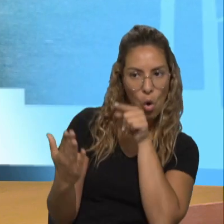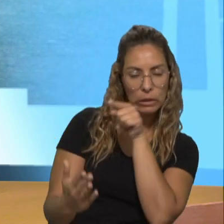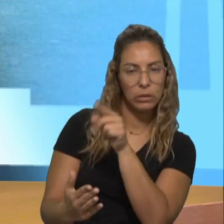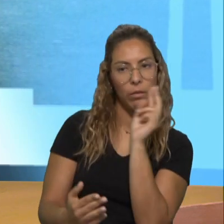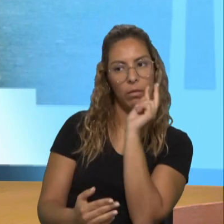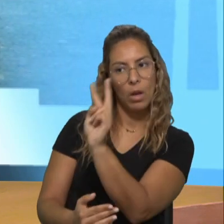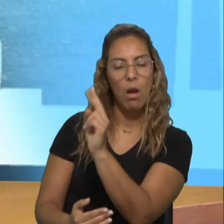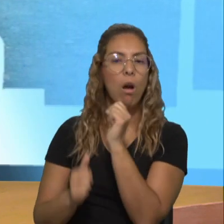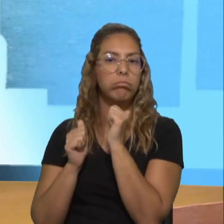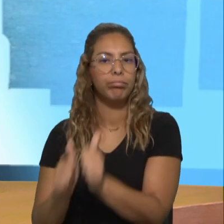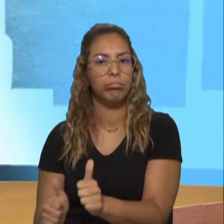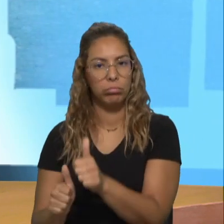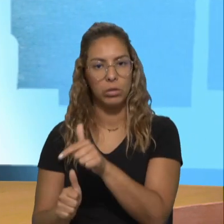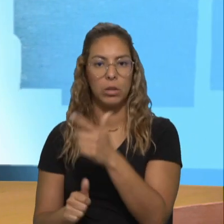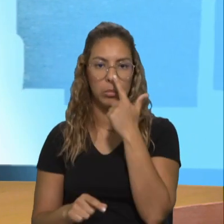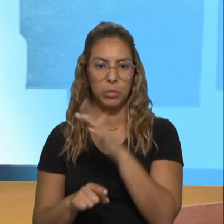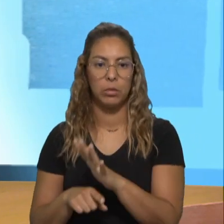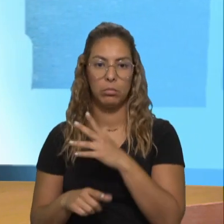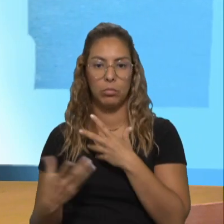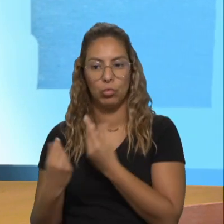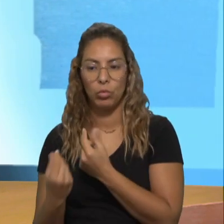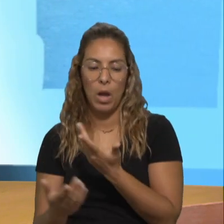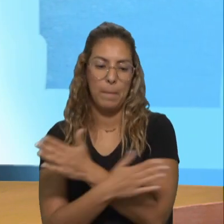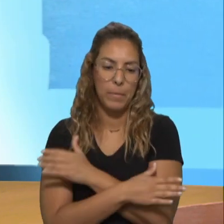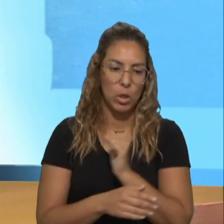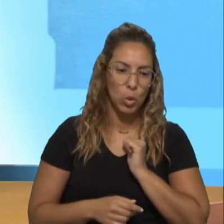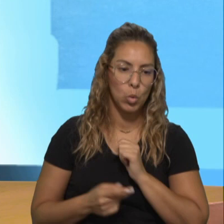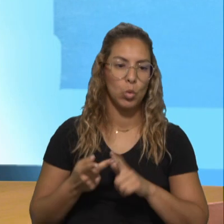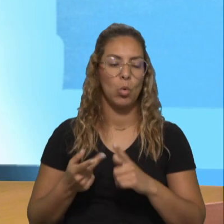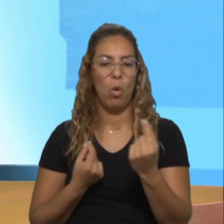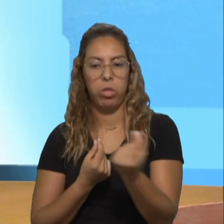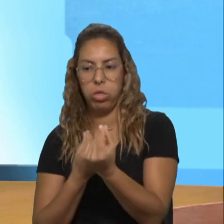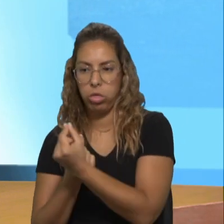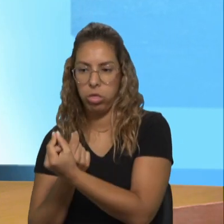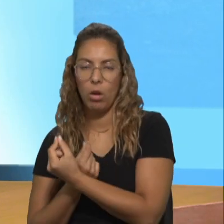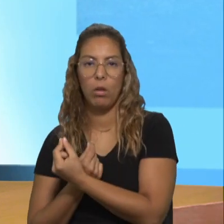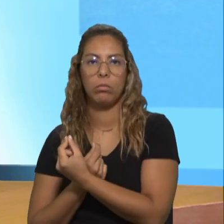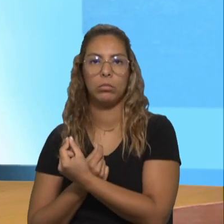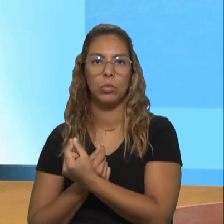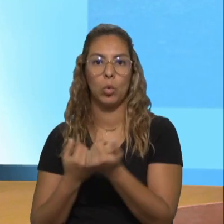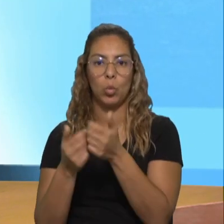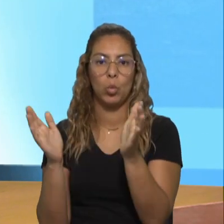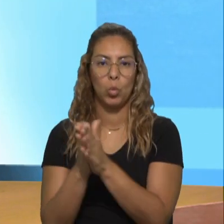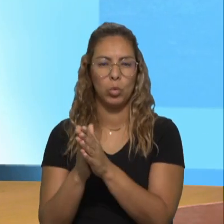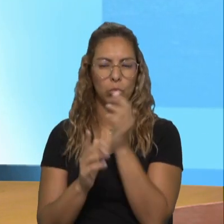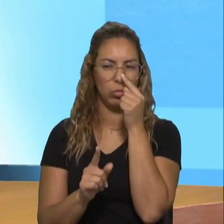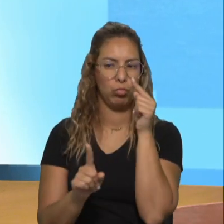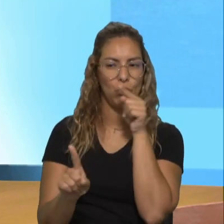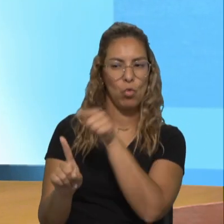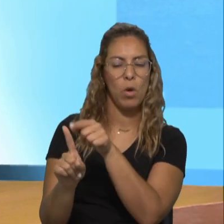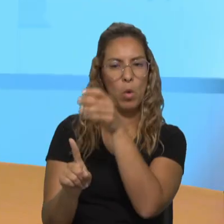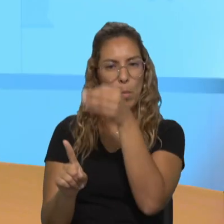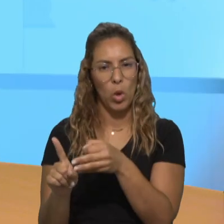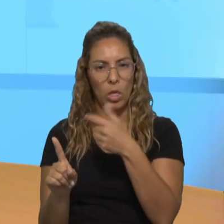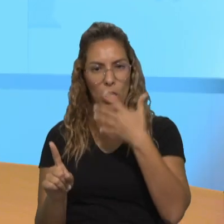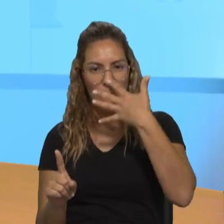se, lá está, se os nossos pares, os nossos amigos promovem todos um determinado tipo de comportamento ou